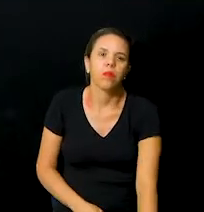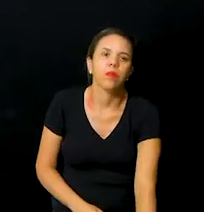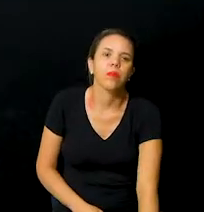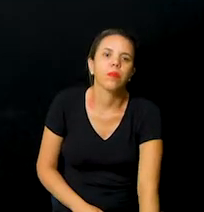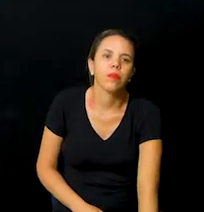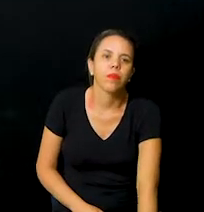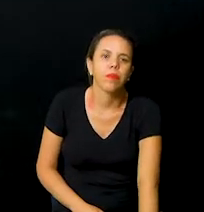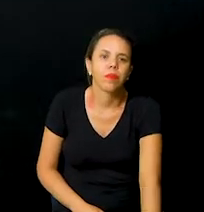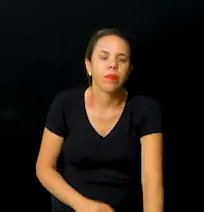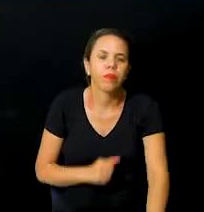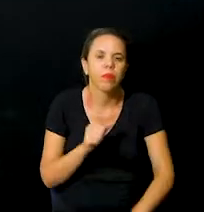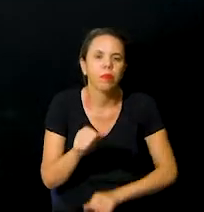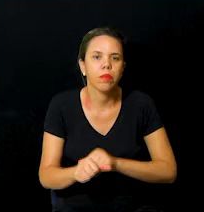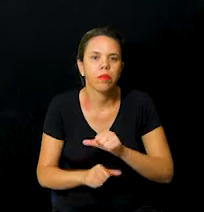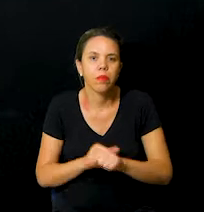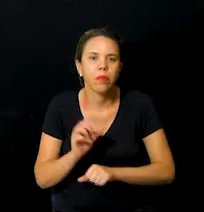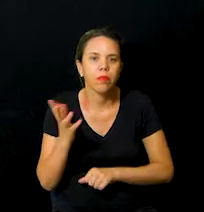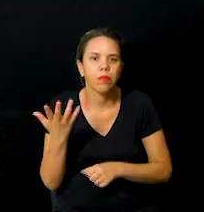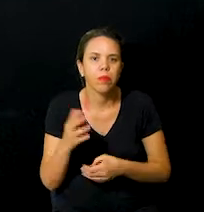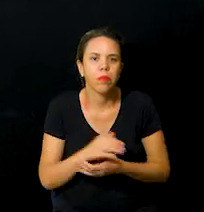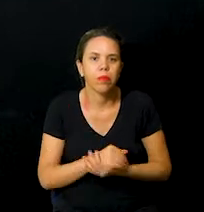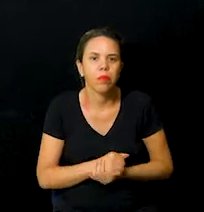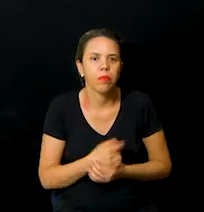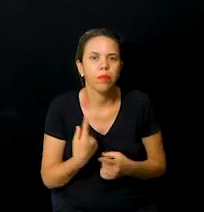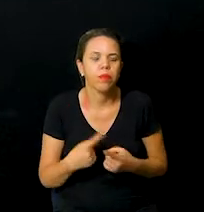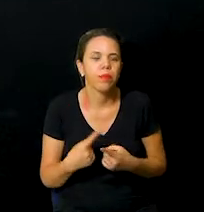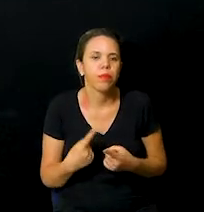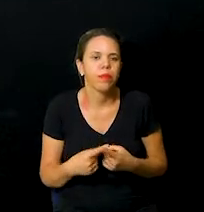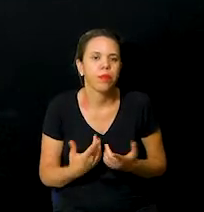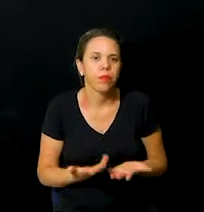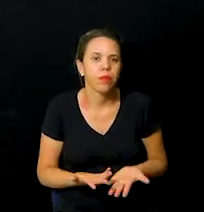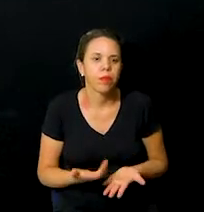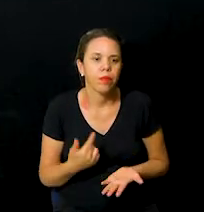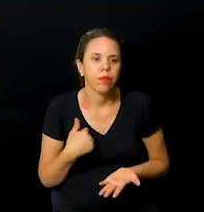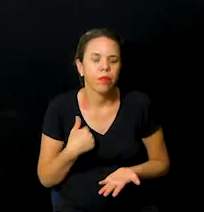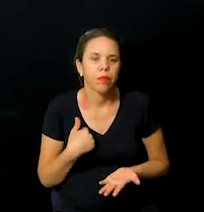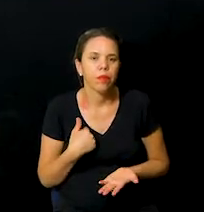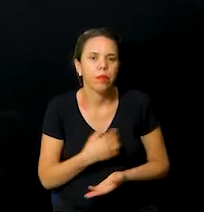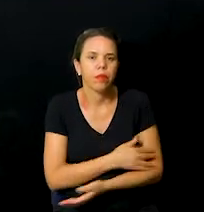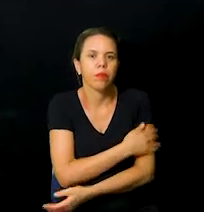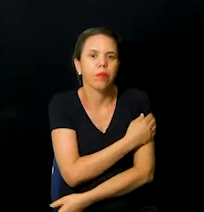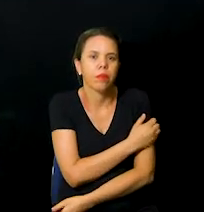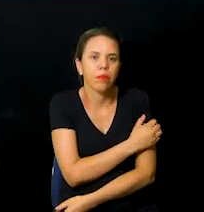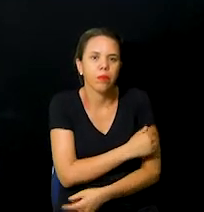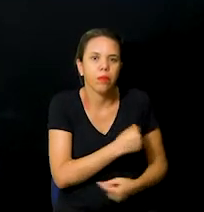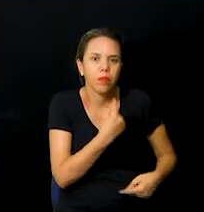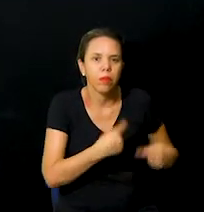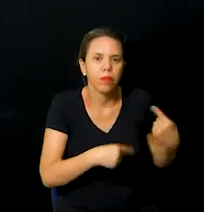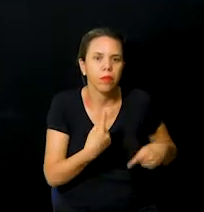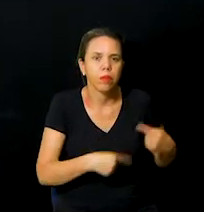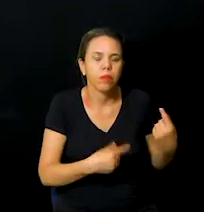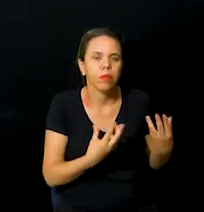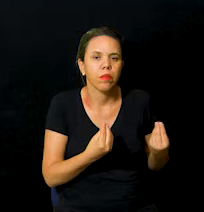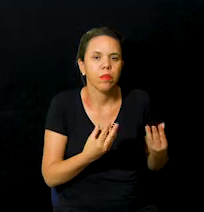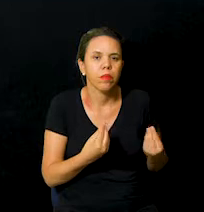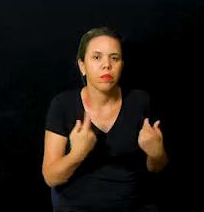diferente. É aí que a mudança de chave acontece. Porque, assim, o que eu acabo discutindo muito é